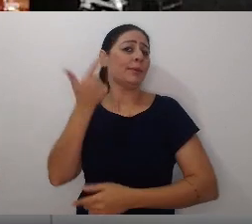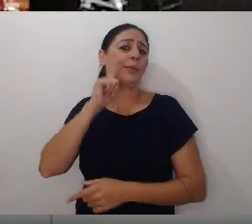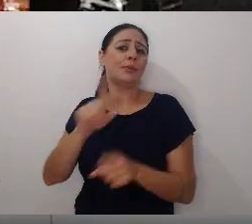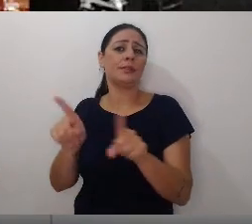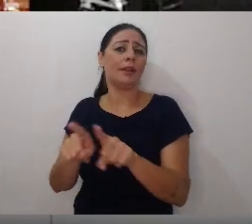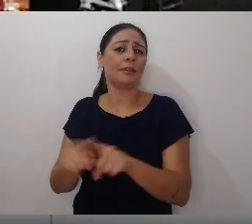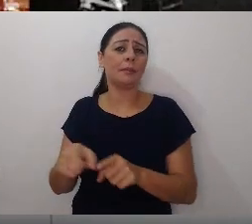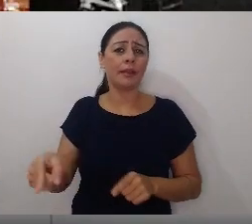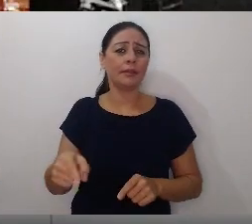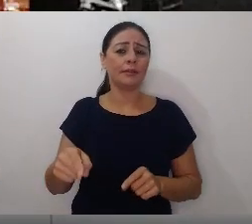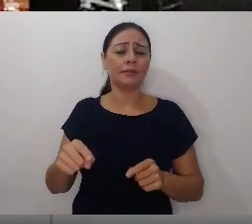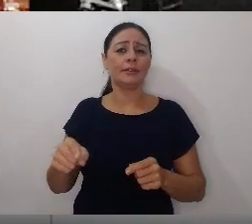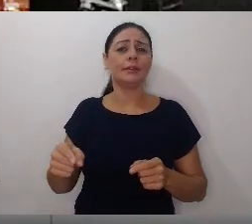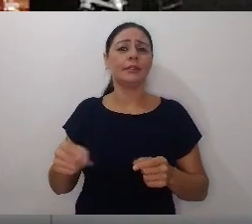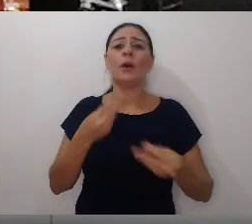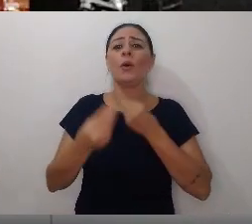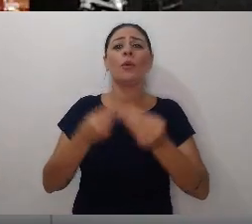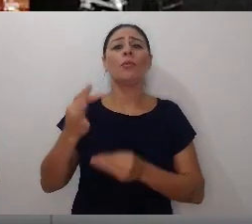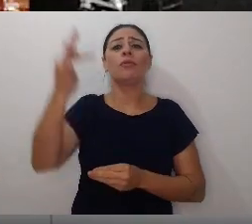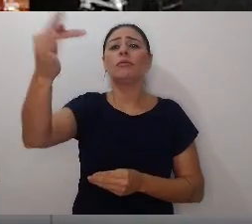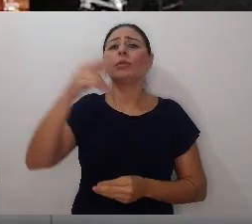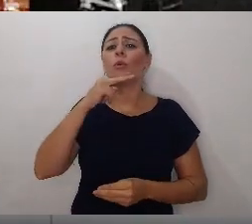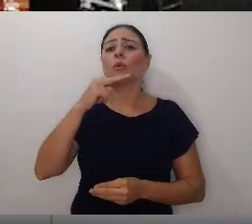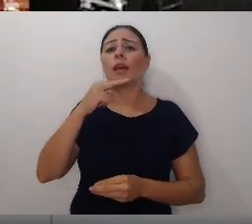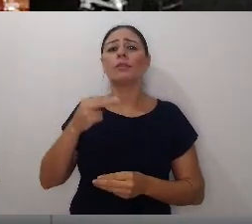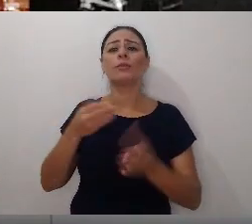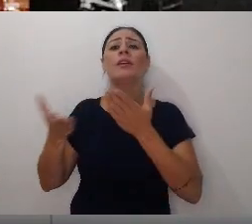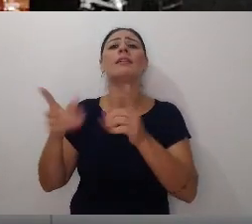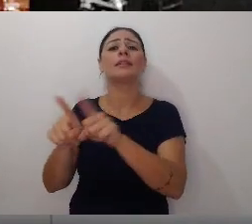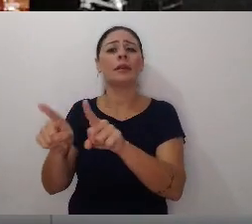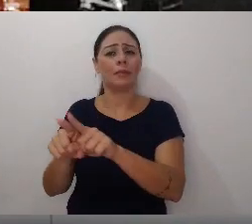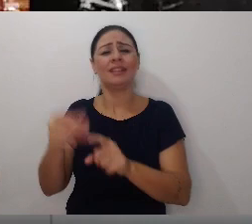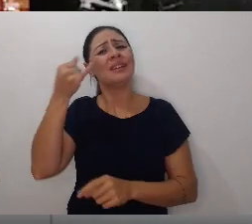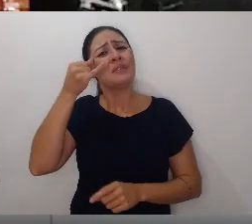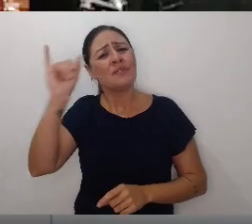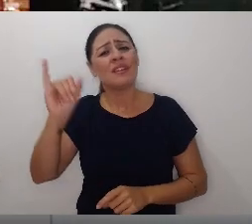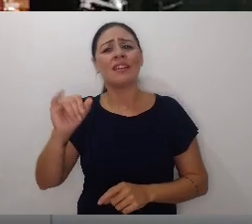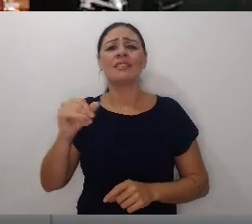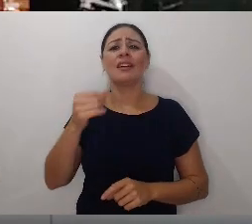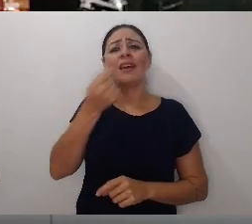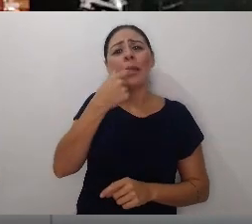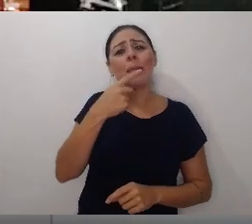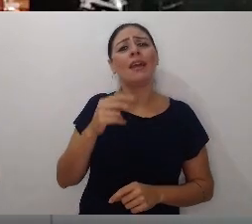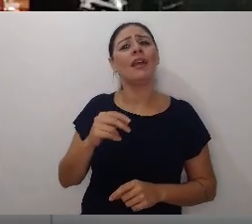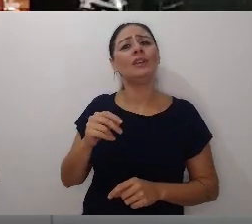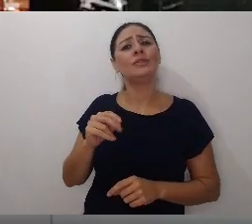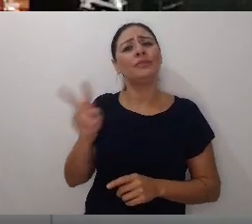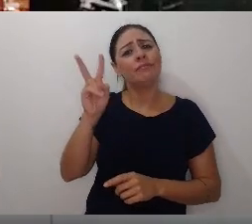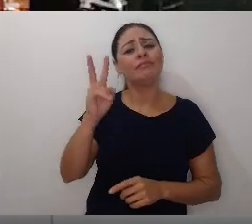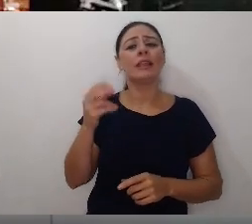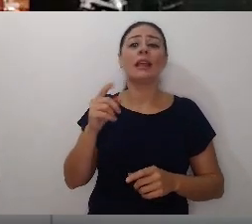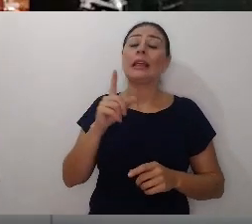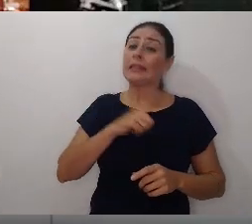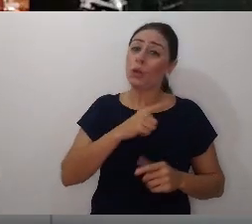e ele não consegue ensinar a criança dele a comer bem? Então, é isso que a gente quer? É que que não tratem bem os